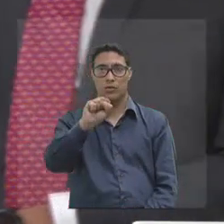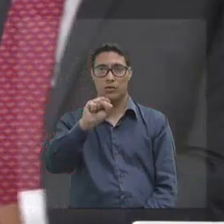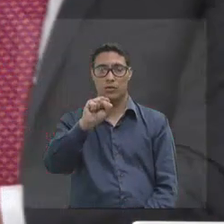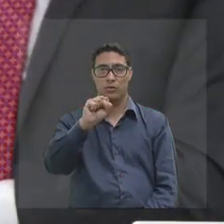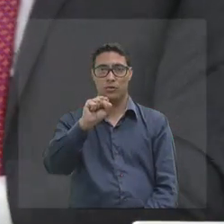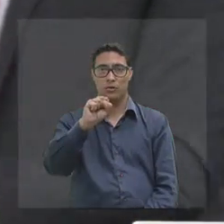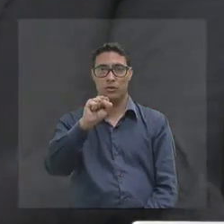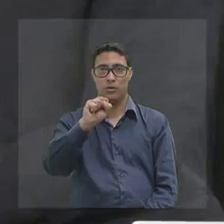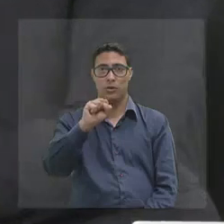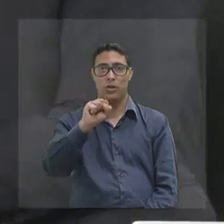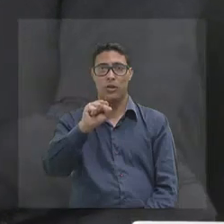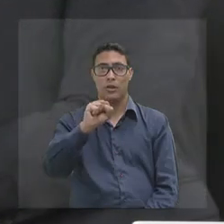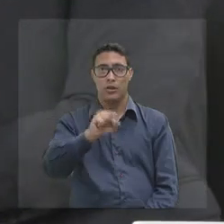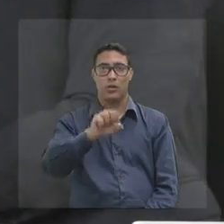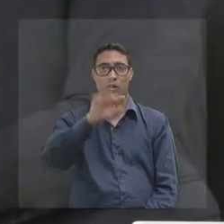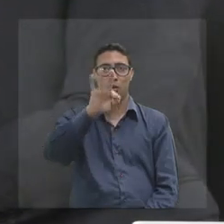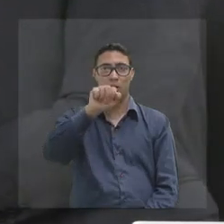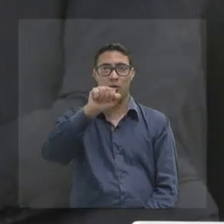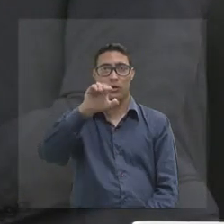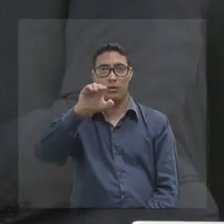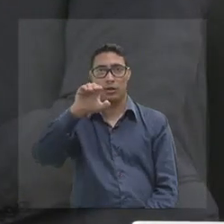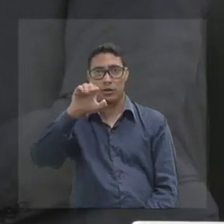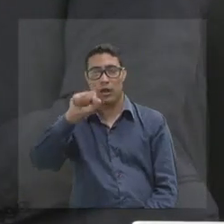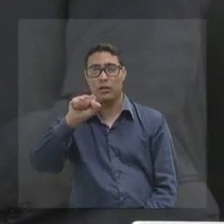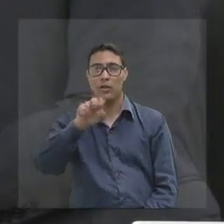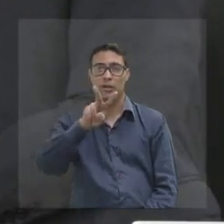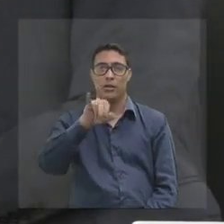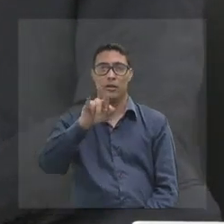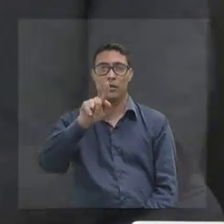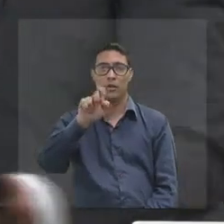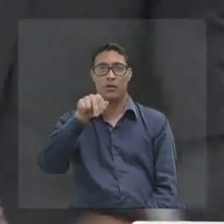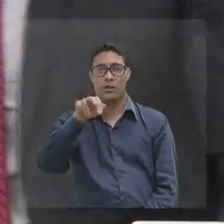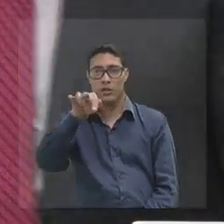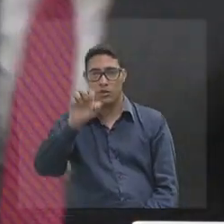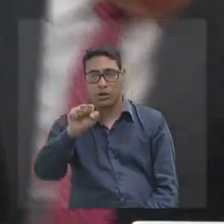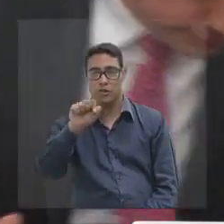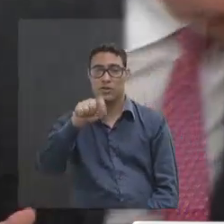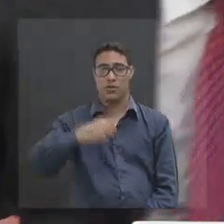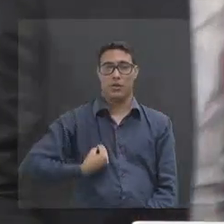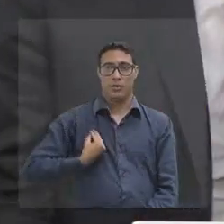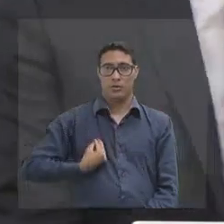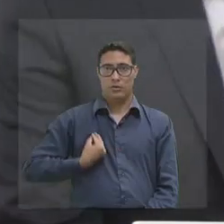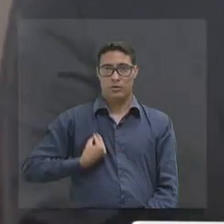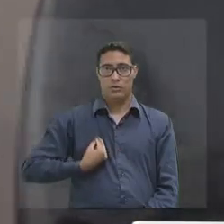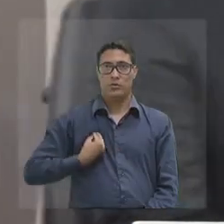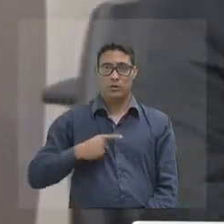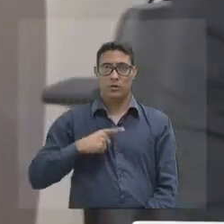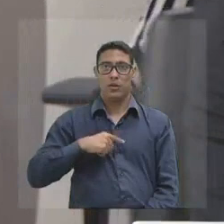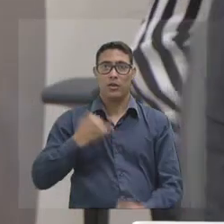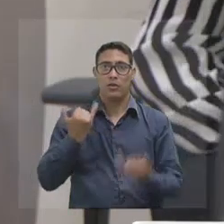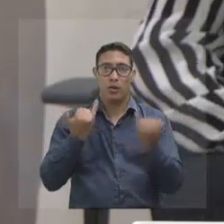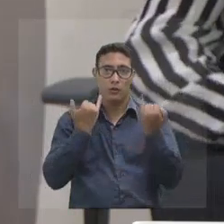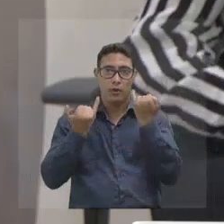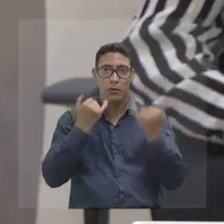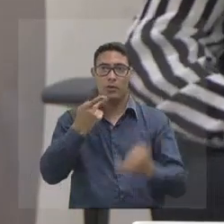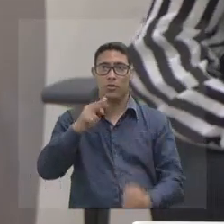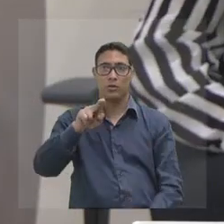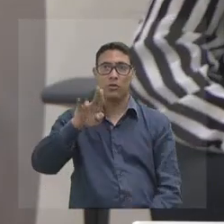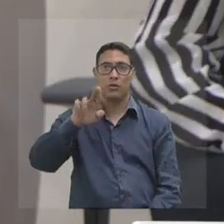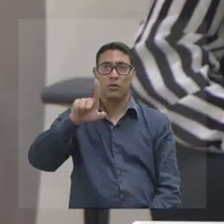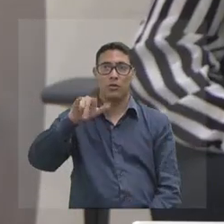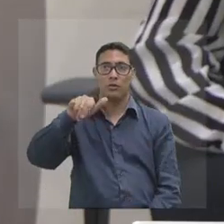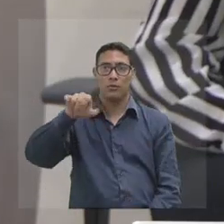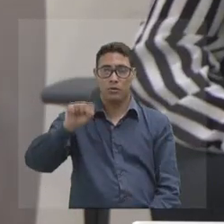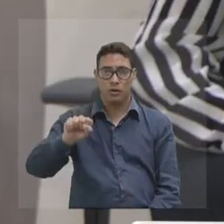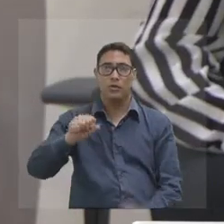o número de táxi vigentes de mineração não que foram dados esse ano e essas informações inclusive são públicas deputadas desde